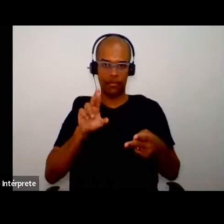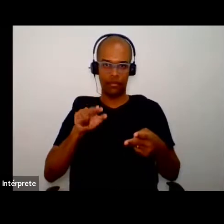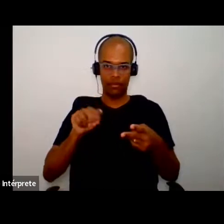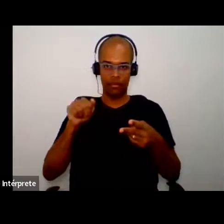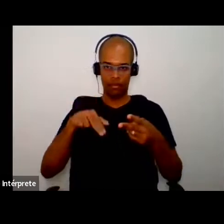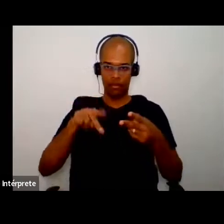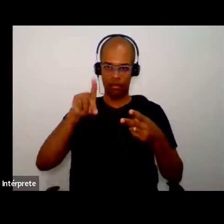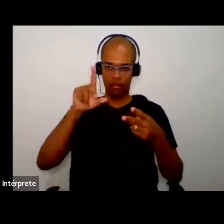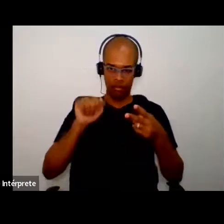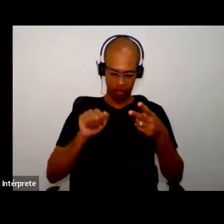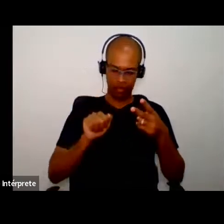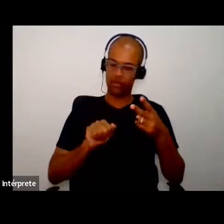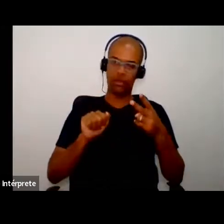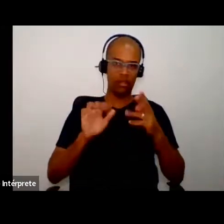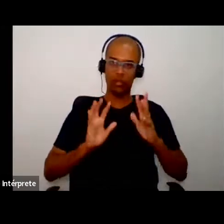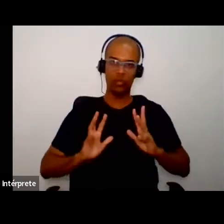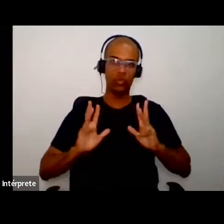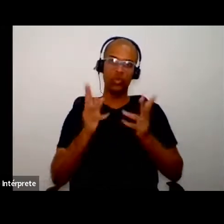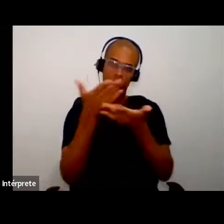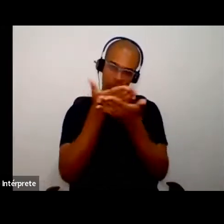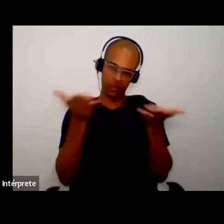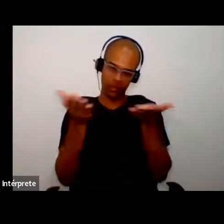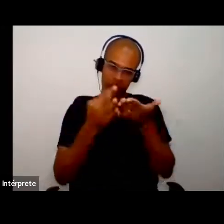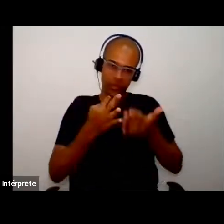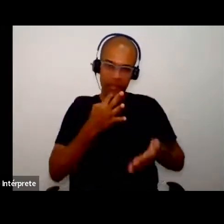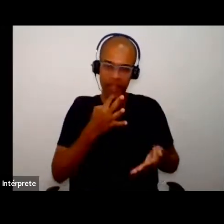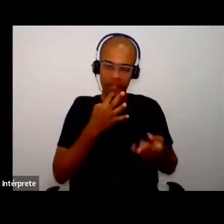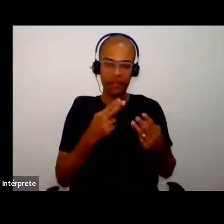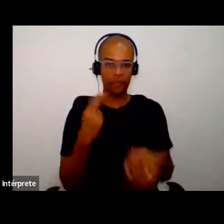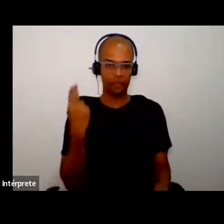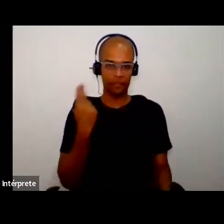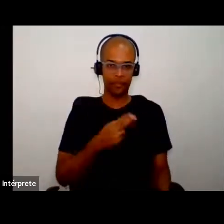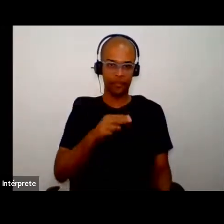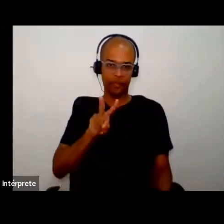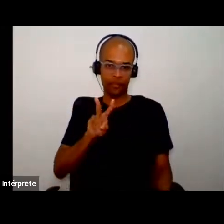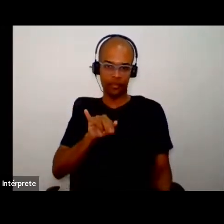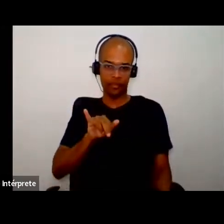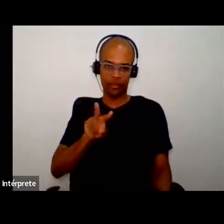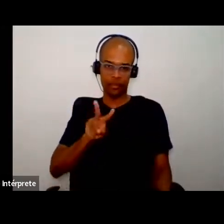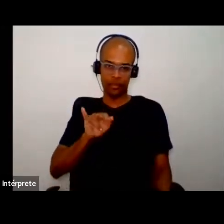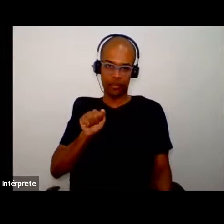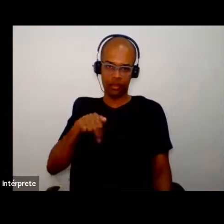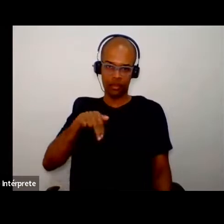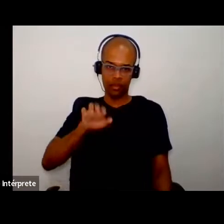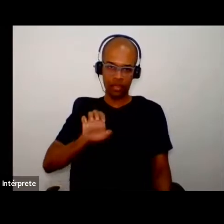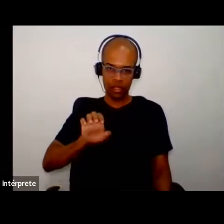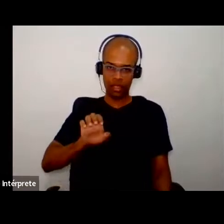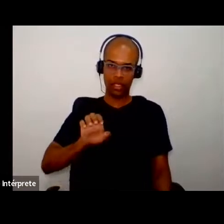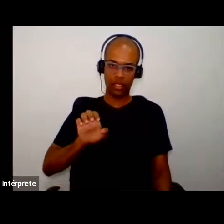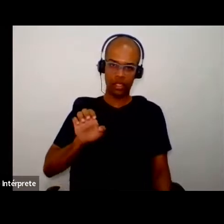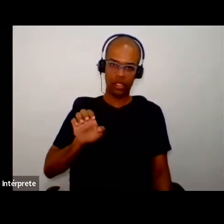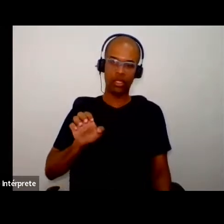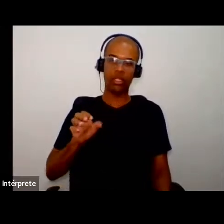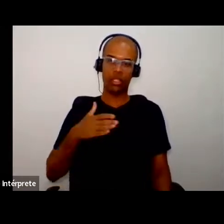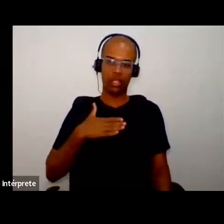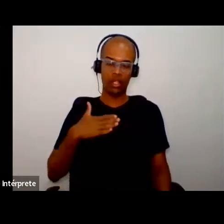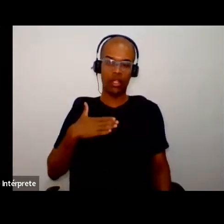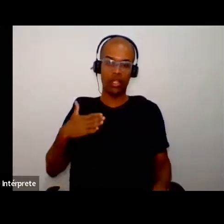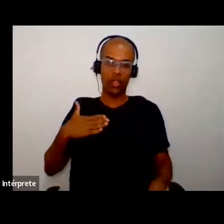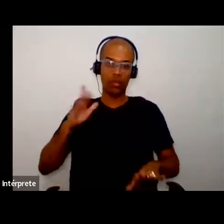Liberali, que todos vocês já conhecem. Eu sou Viviane Carrijo e vou ser a host